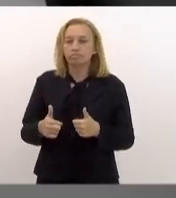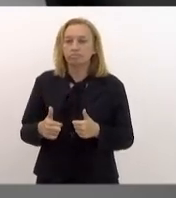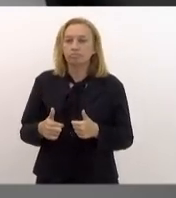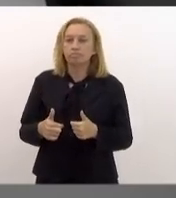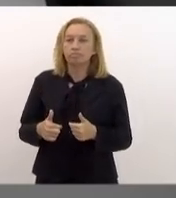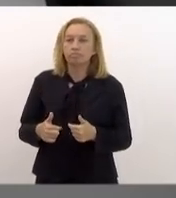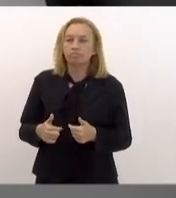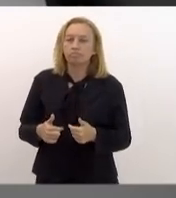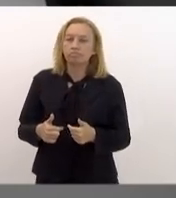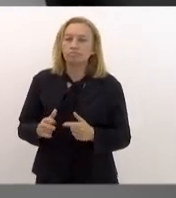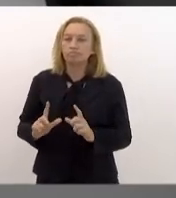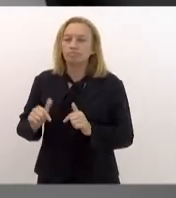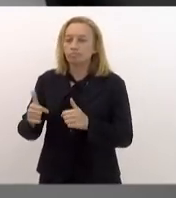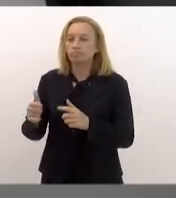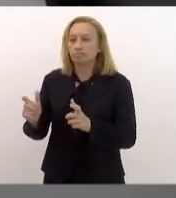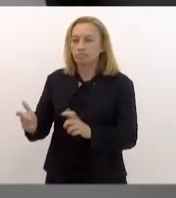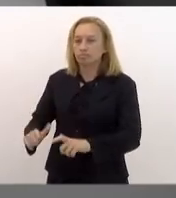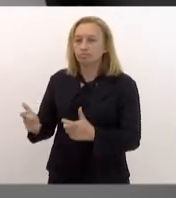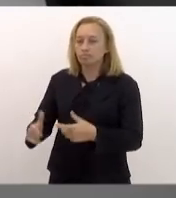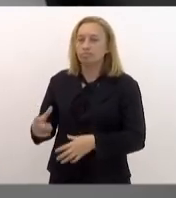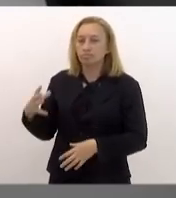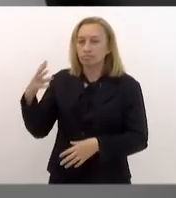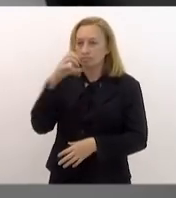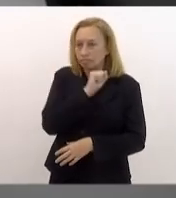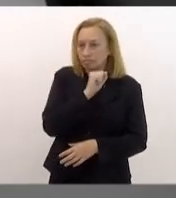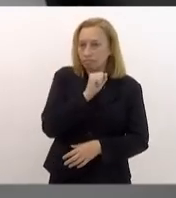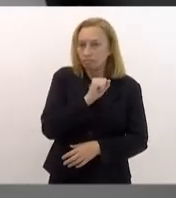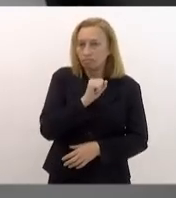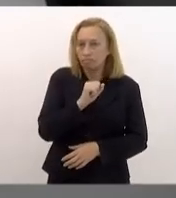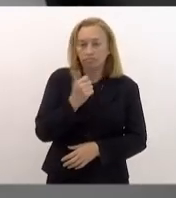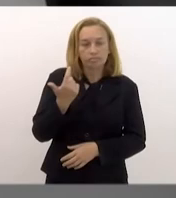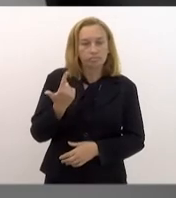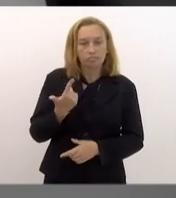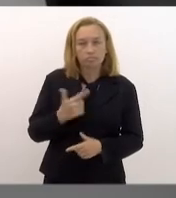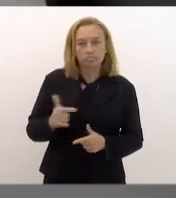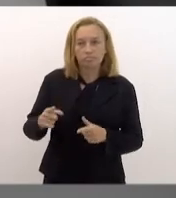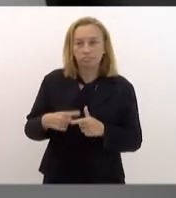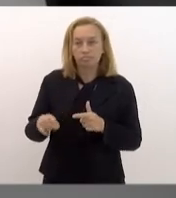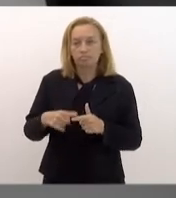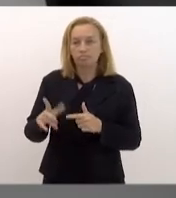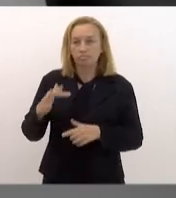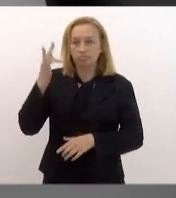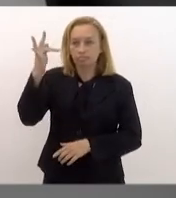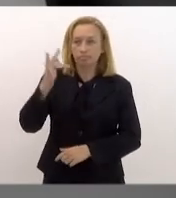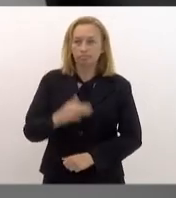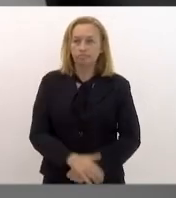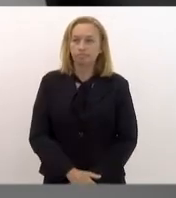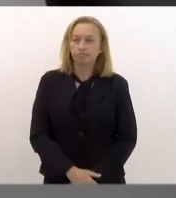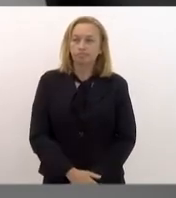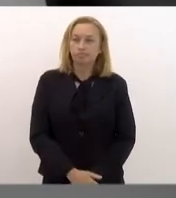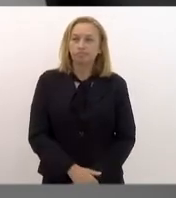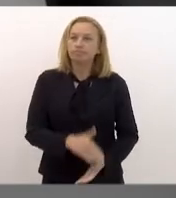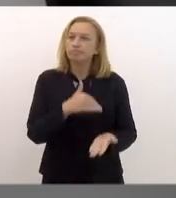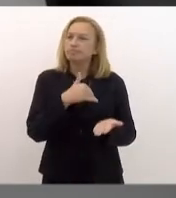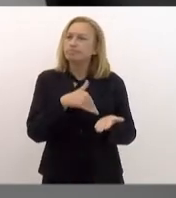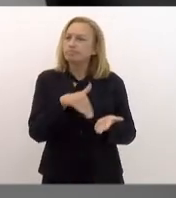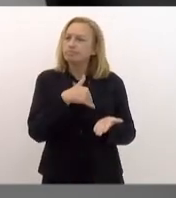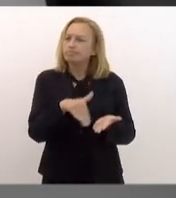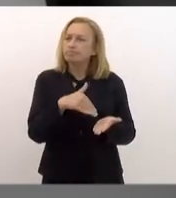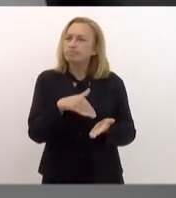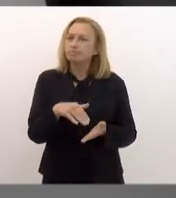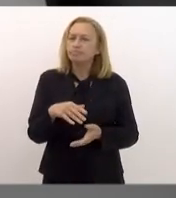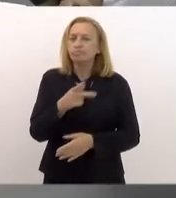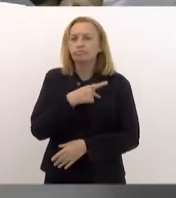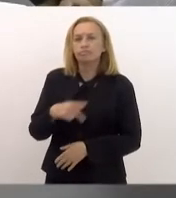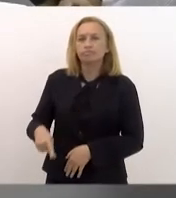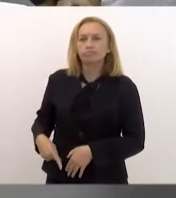região, fazer com que a gente consiga coordenar para que a gente não tenha esse problema no futuro. Secretário, o presidente me deu aqui